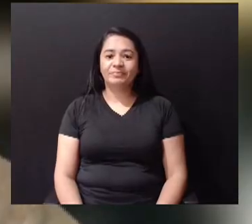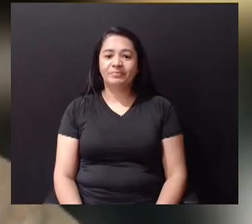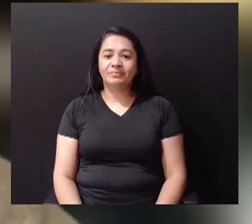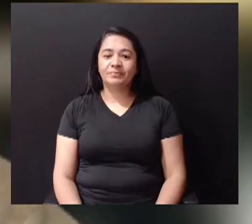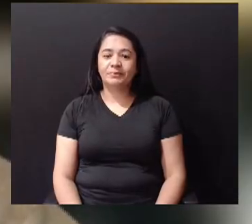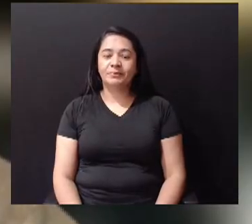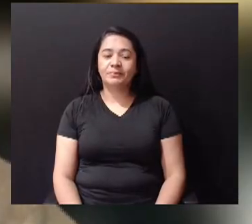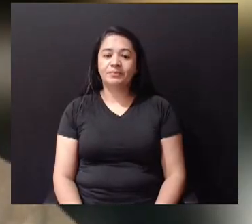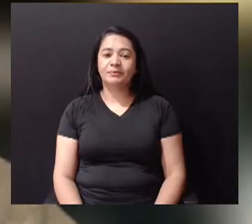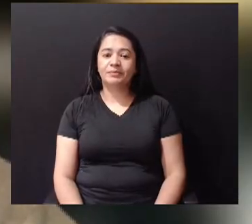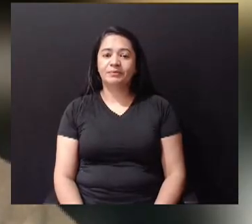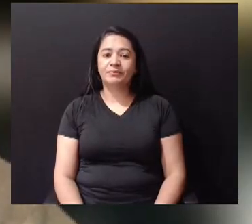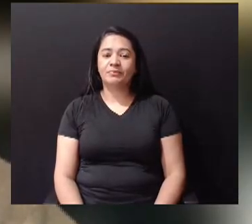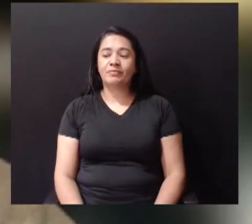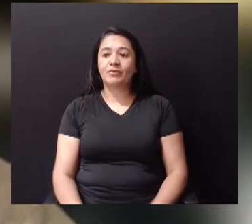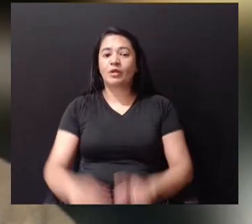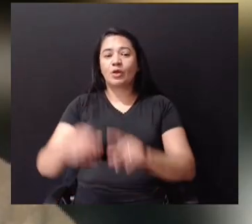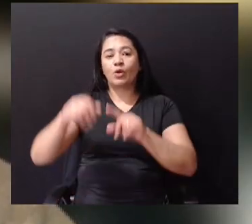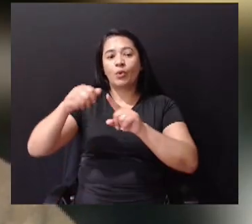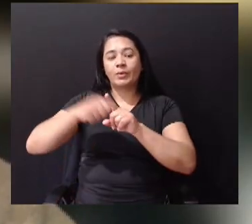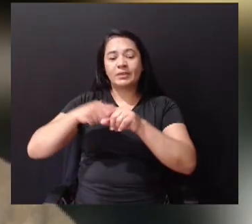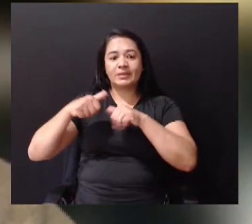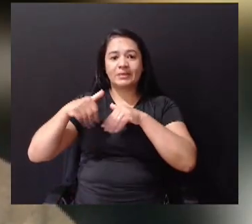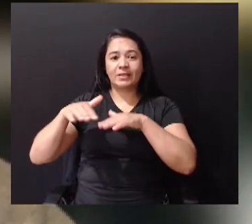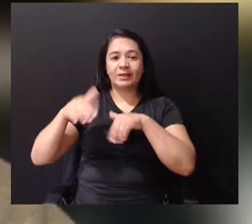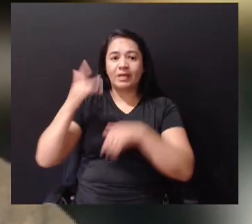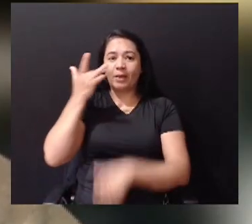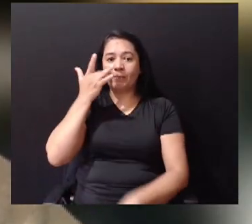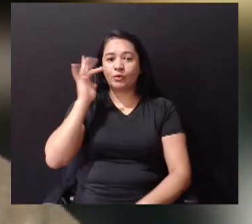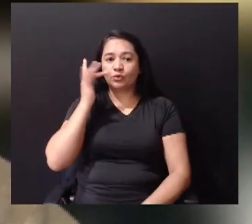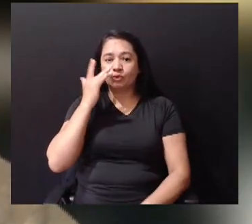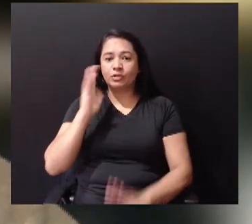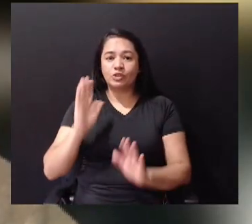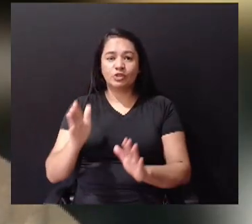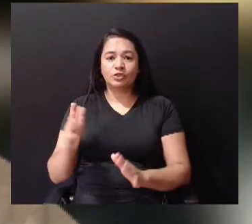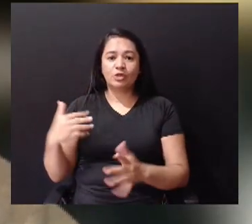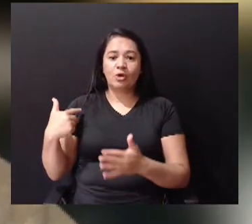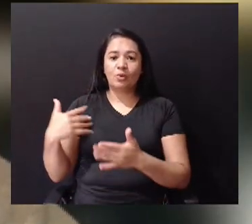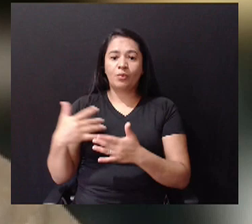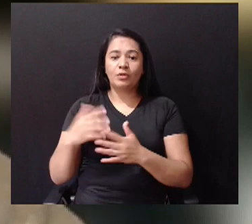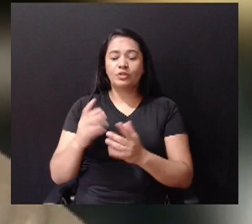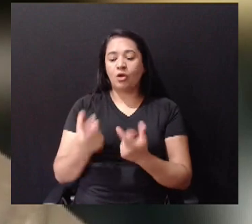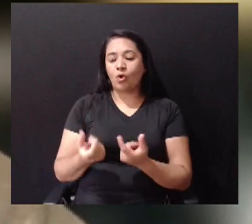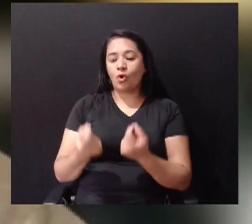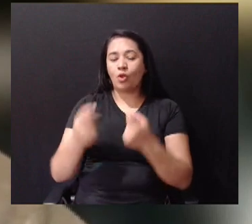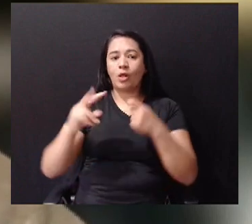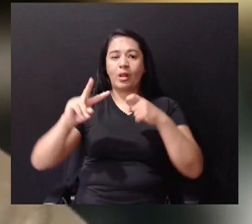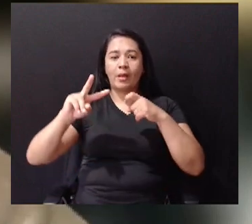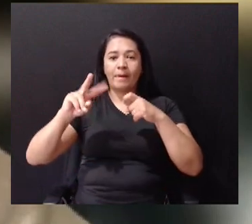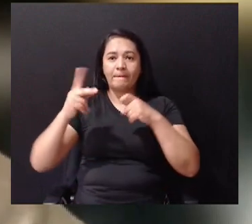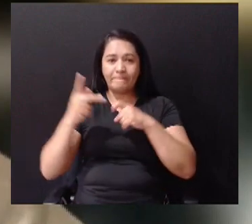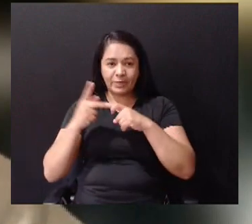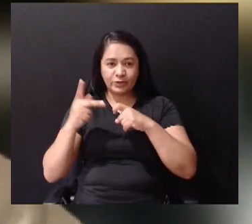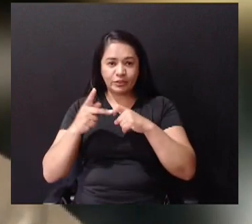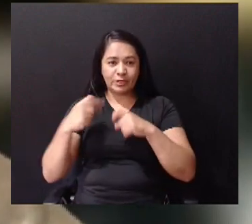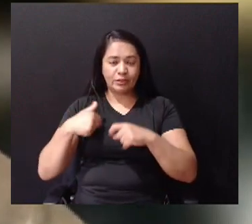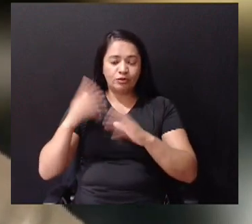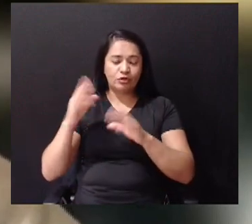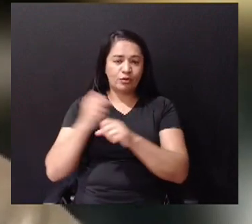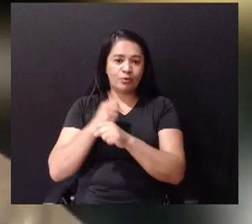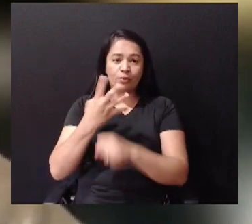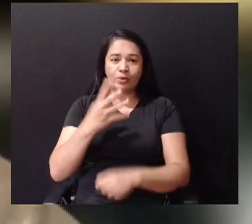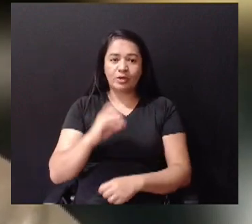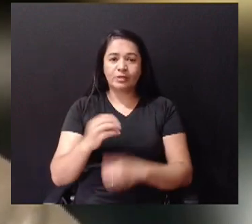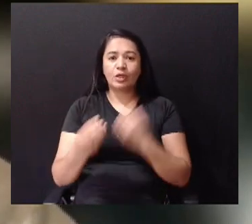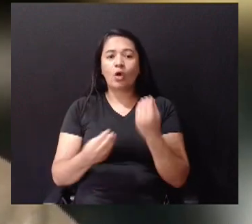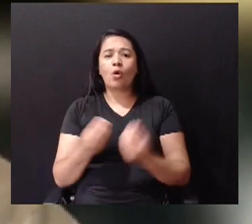Setembro Dourado, no meu ver, já faz tempo que eu faço oncologia pediátrica, mais de 40 anos, ele funciona no sentido, eu não